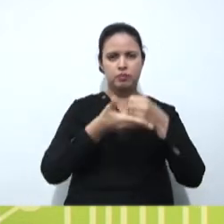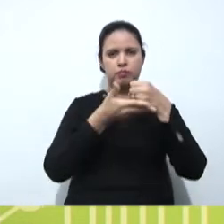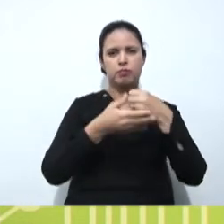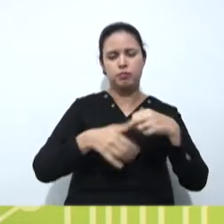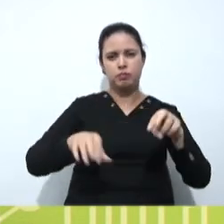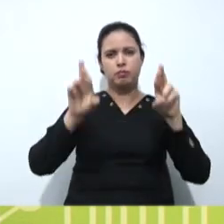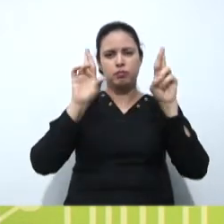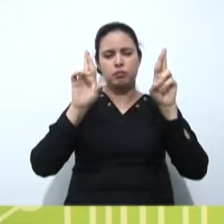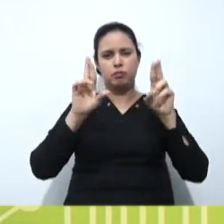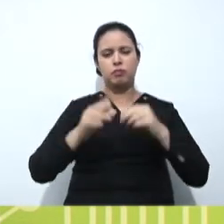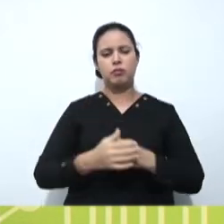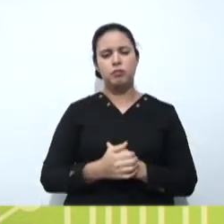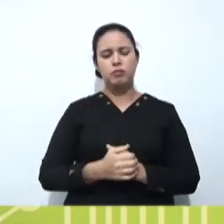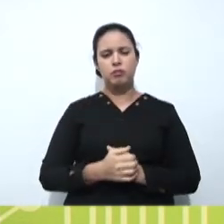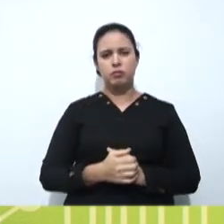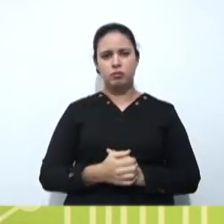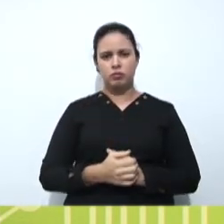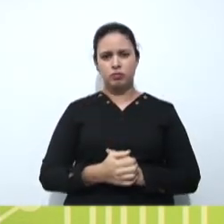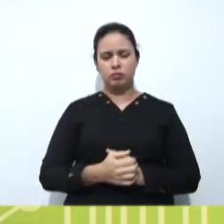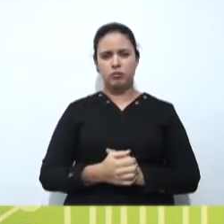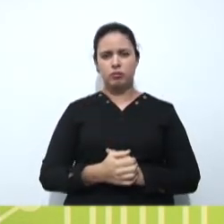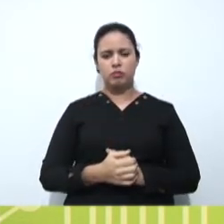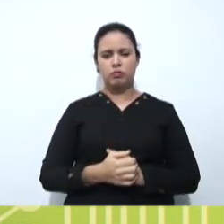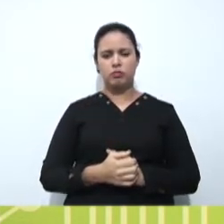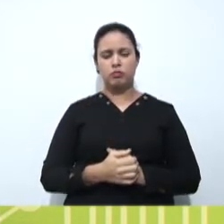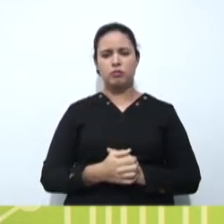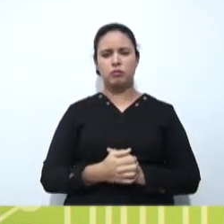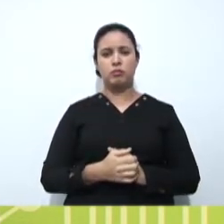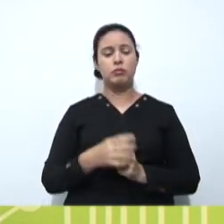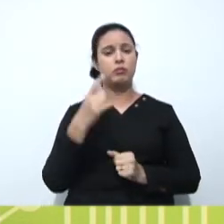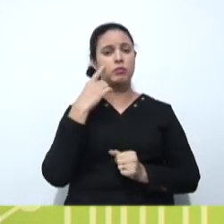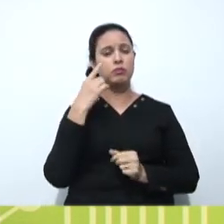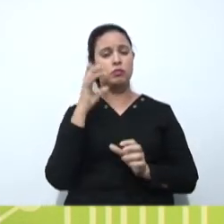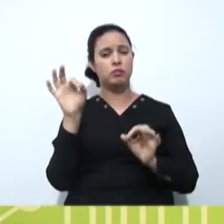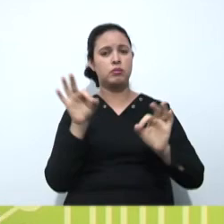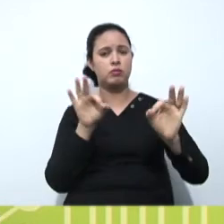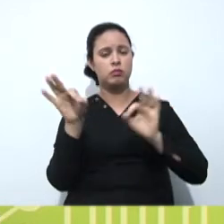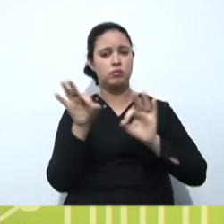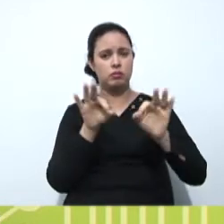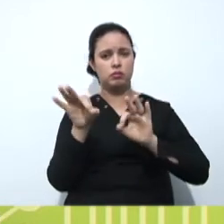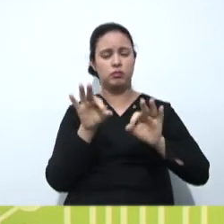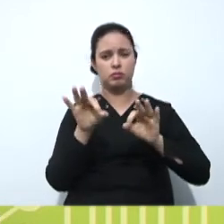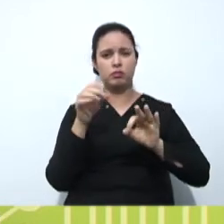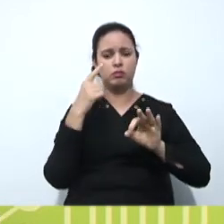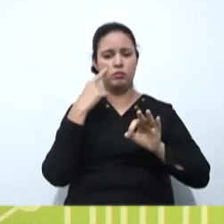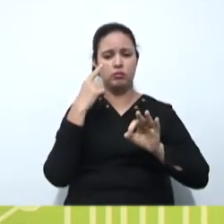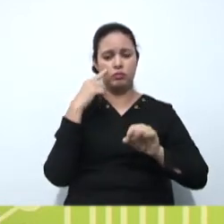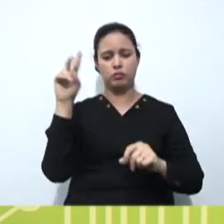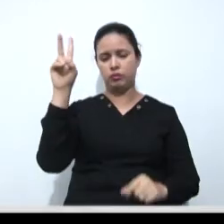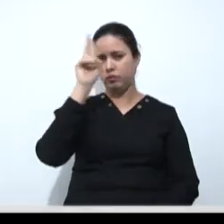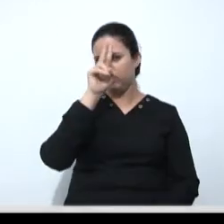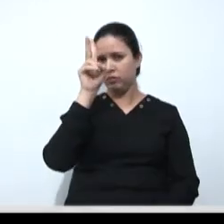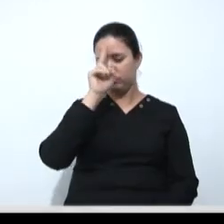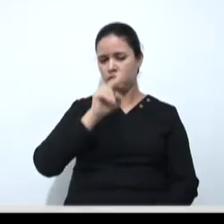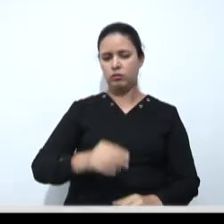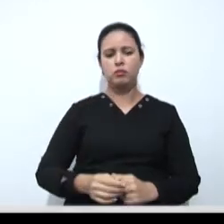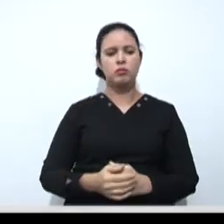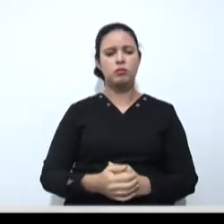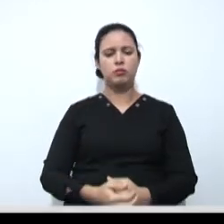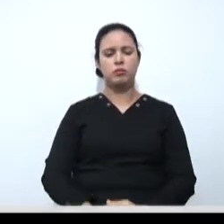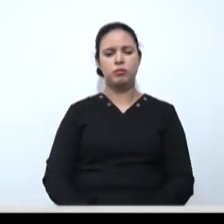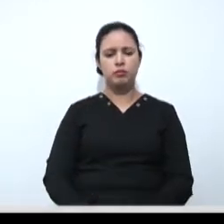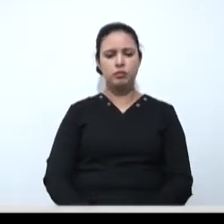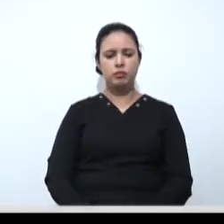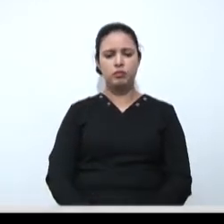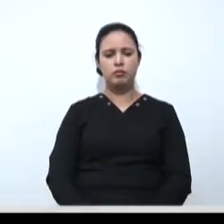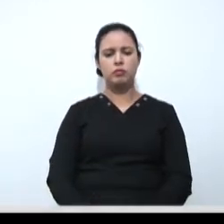de decisão. Então, vamos ver qual é a estrutura de um plano de negócio. A gente vai relembrar, na verdade. Vamos